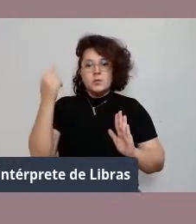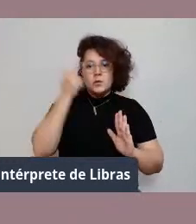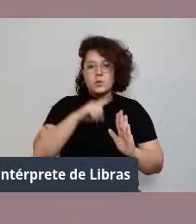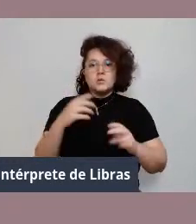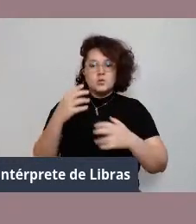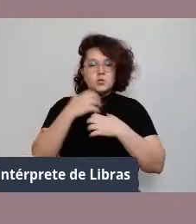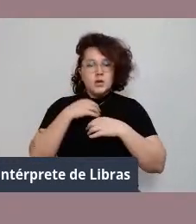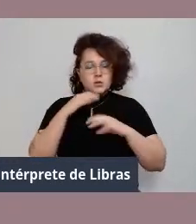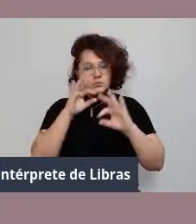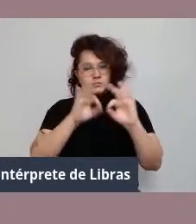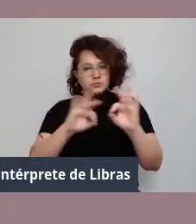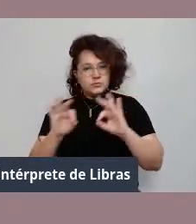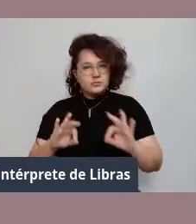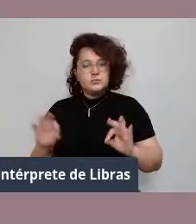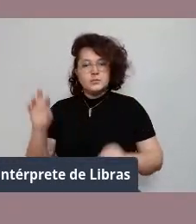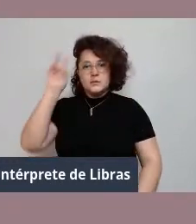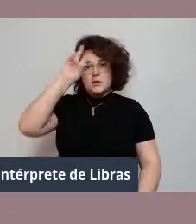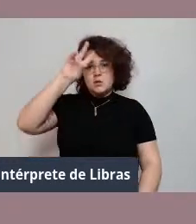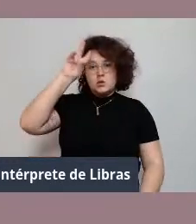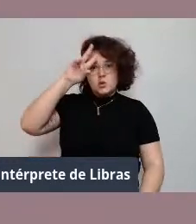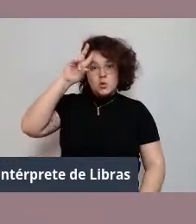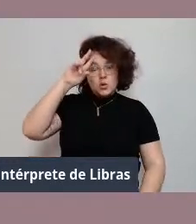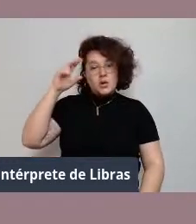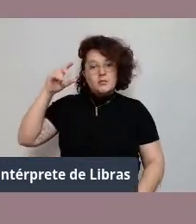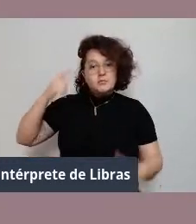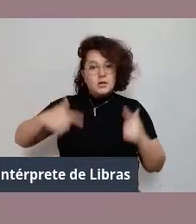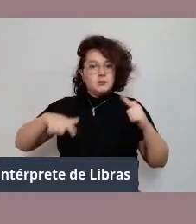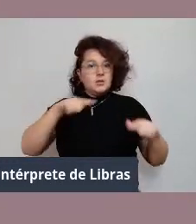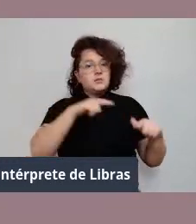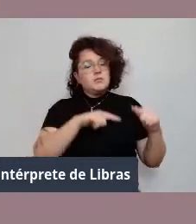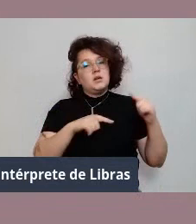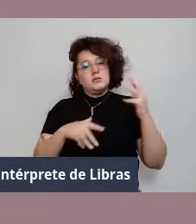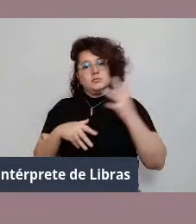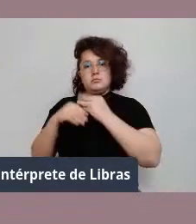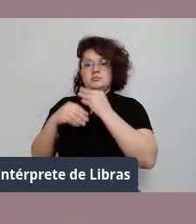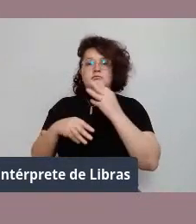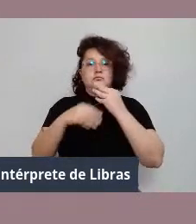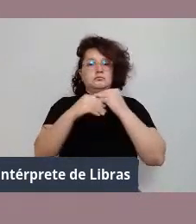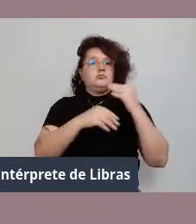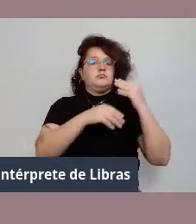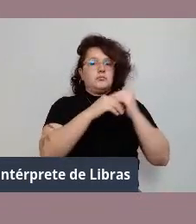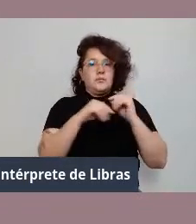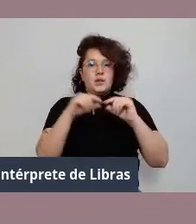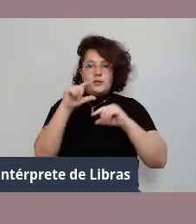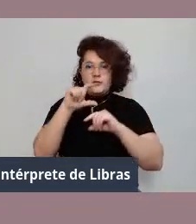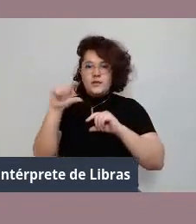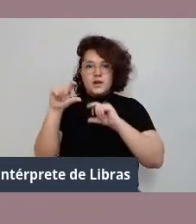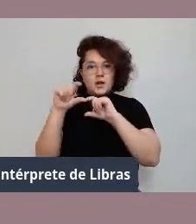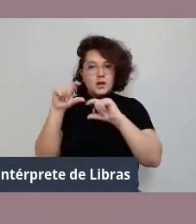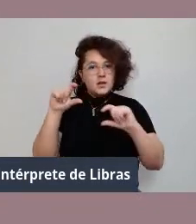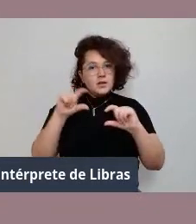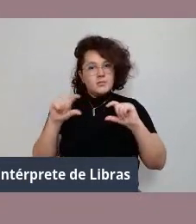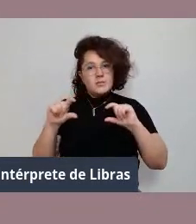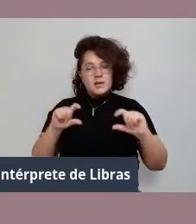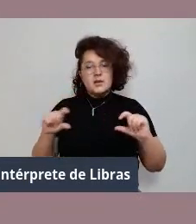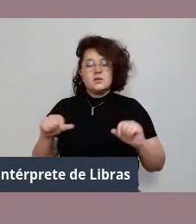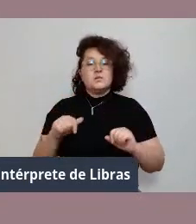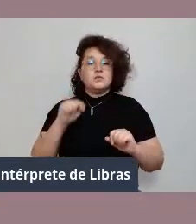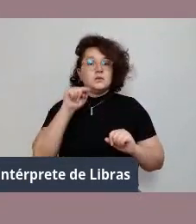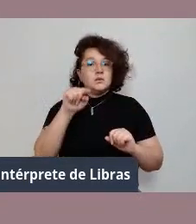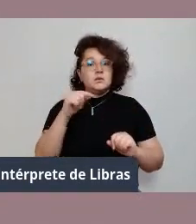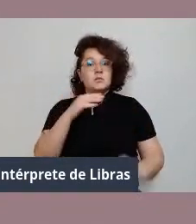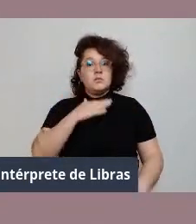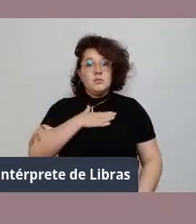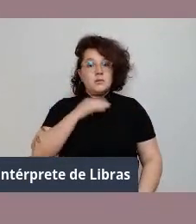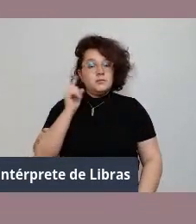história com todos esses outros fragmentos. E, então, isso ficou para mim